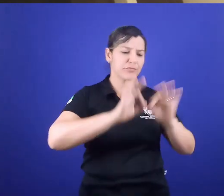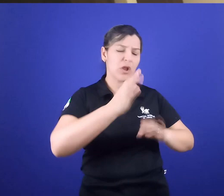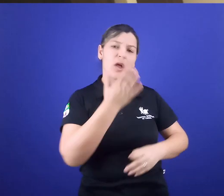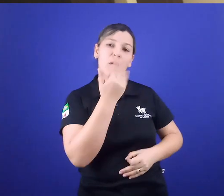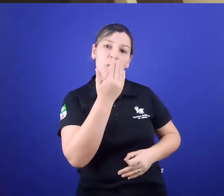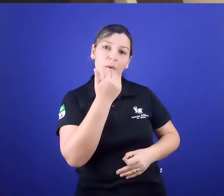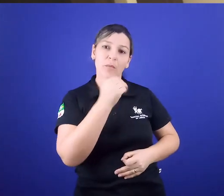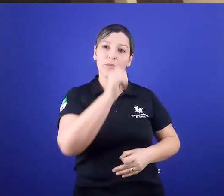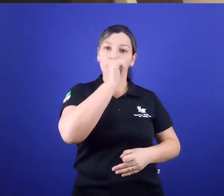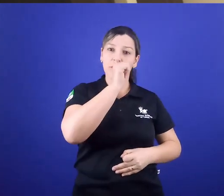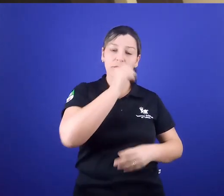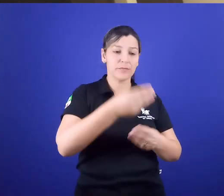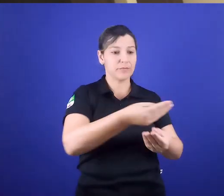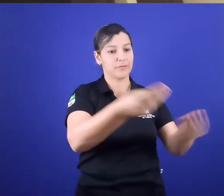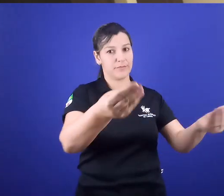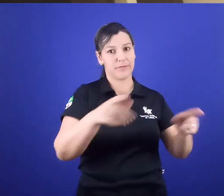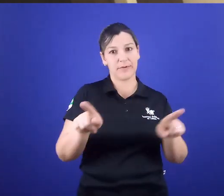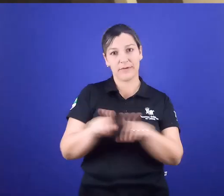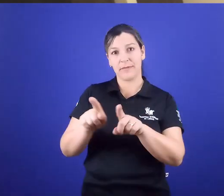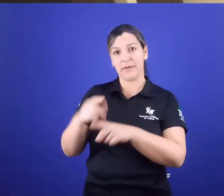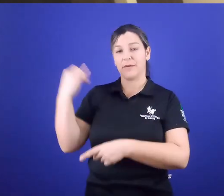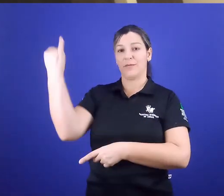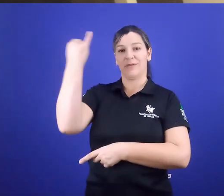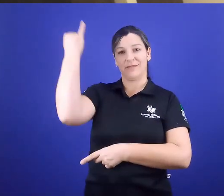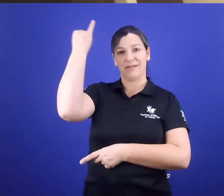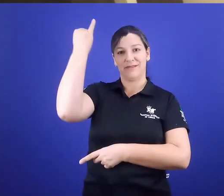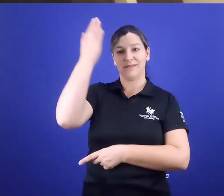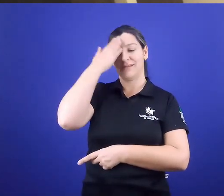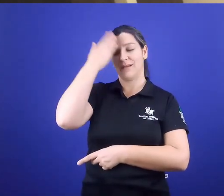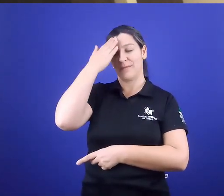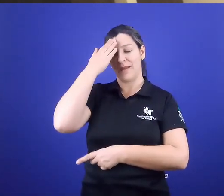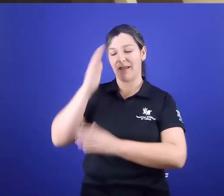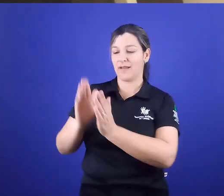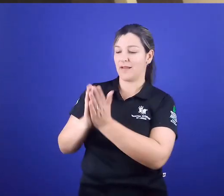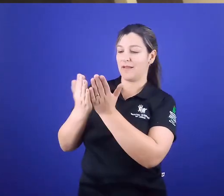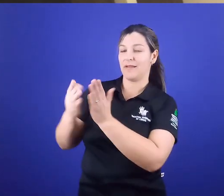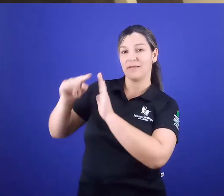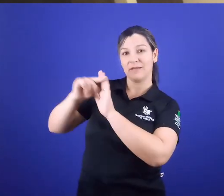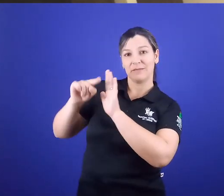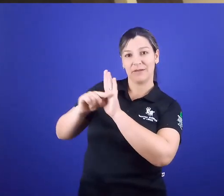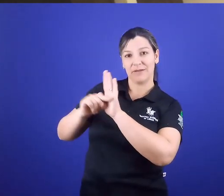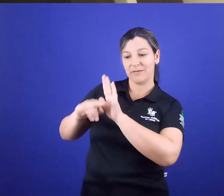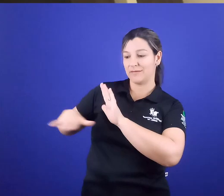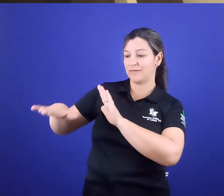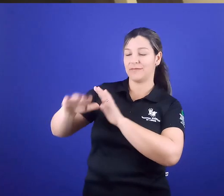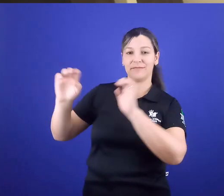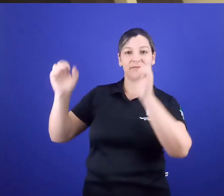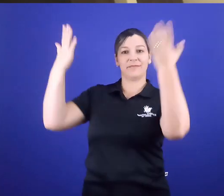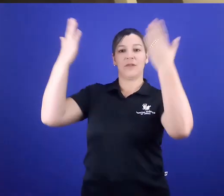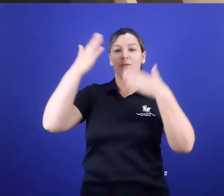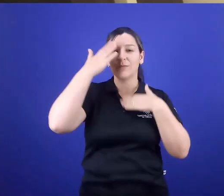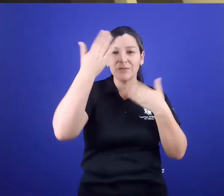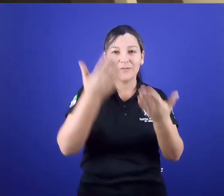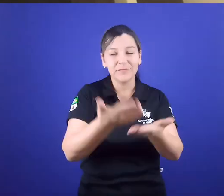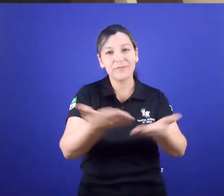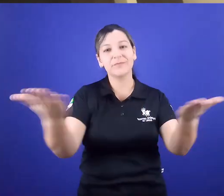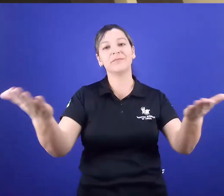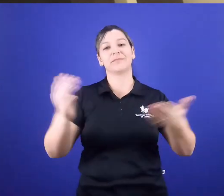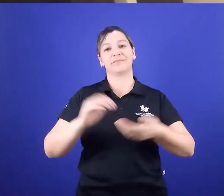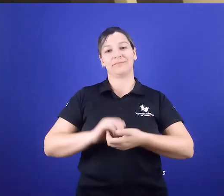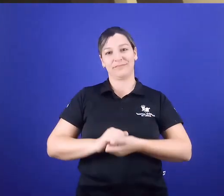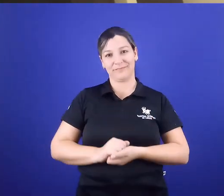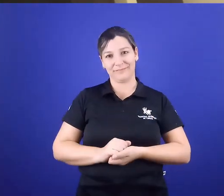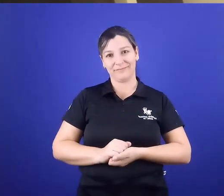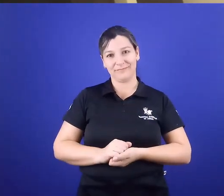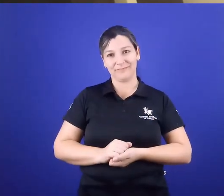e qual é a importância de um menu em um evento também. Ok, pessoal? Então, mais uma vez, obrigada a todos. Passou